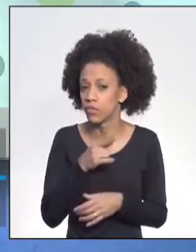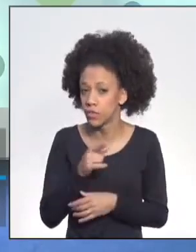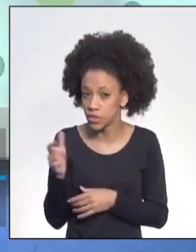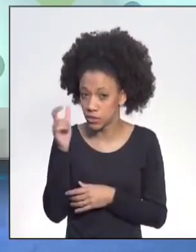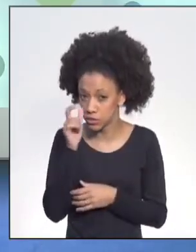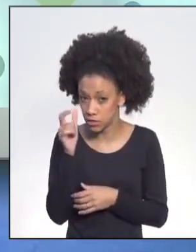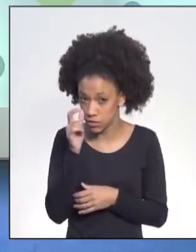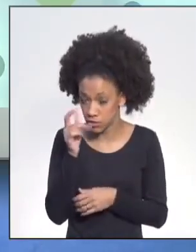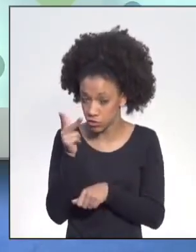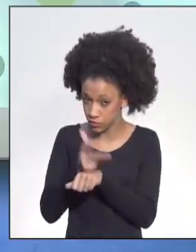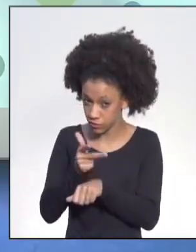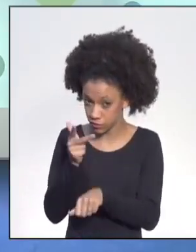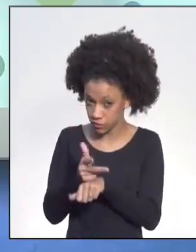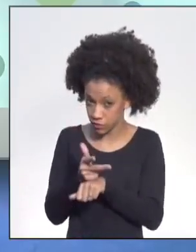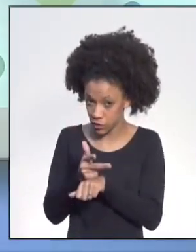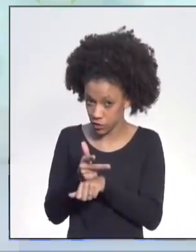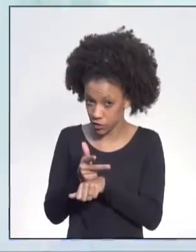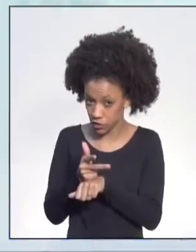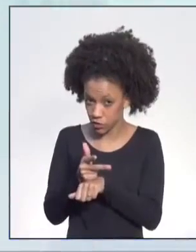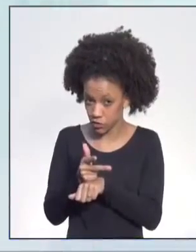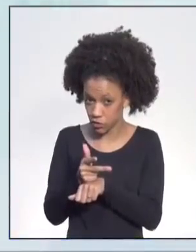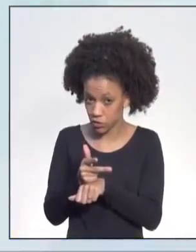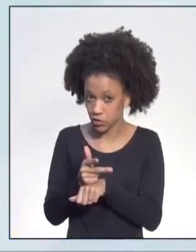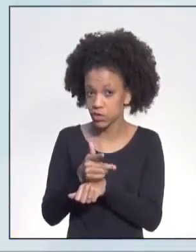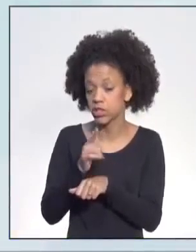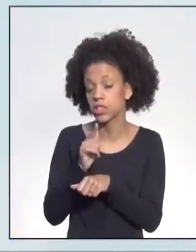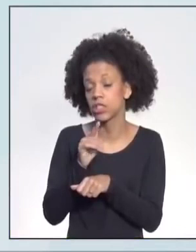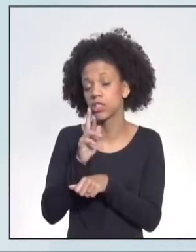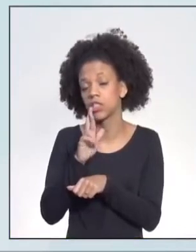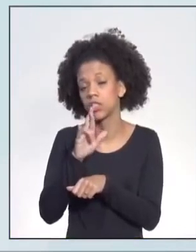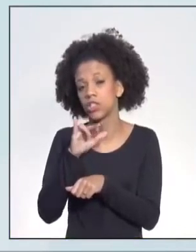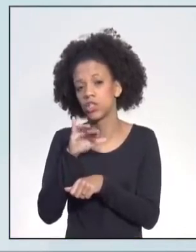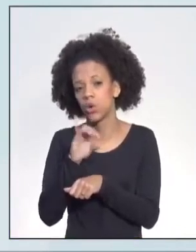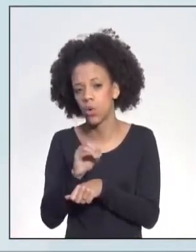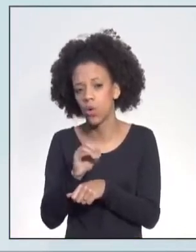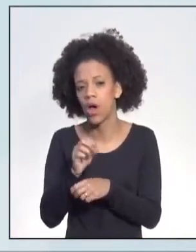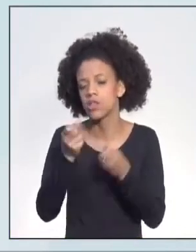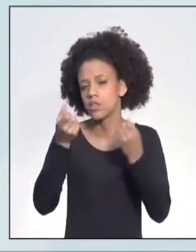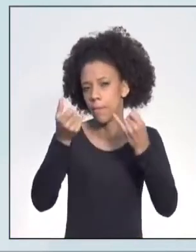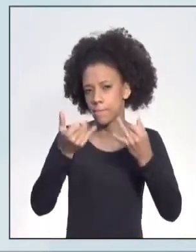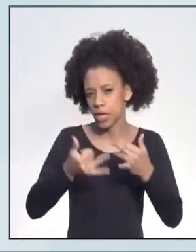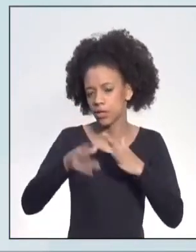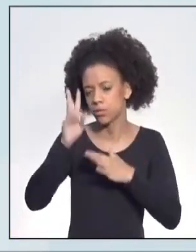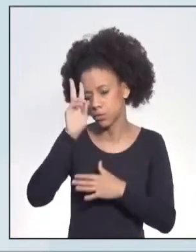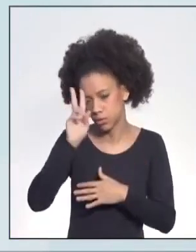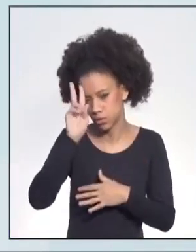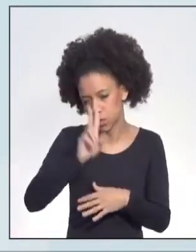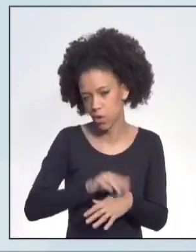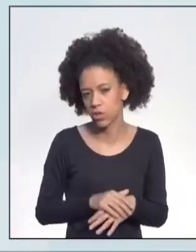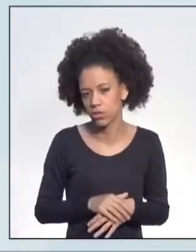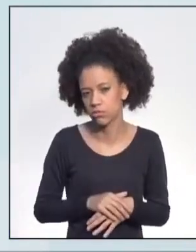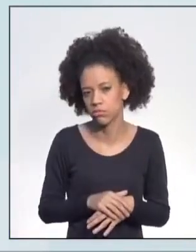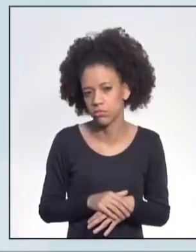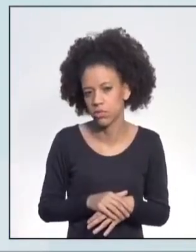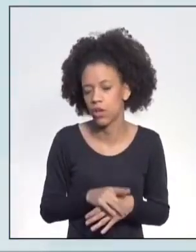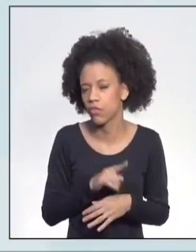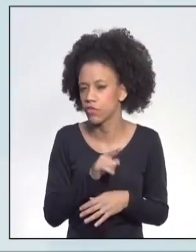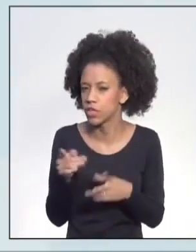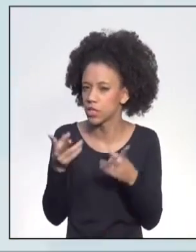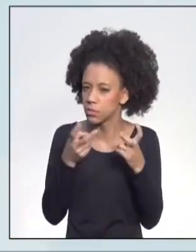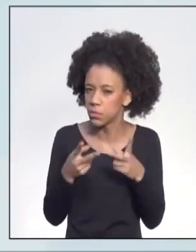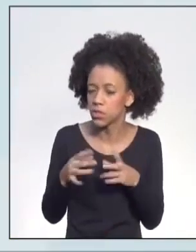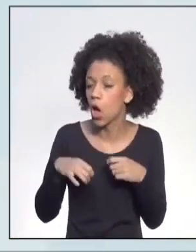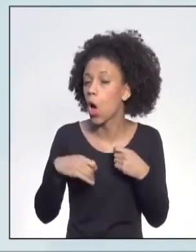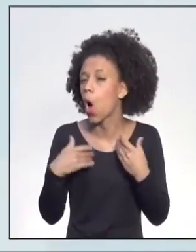assistir esse vídeo que eu vou passar para vocês, que é do griot, é um griot contando uma história, né? Vocês vão perceber como